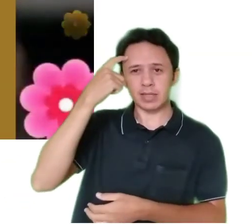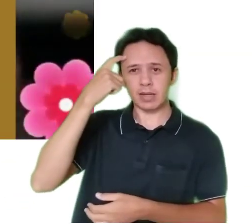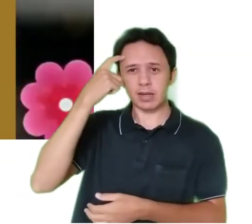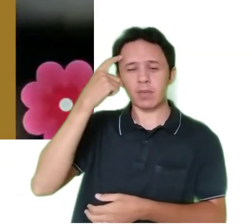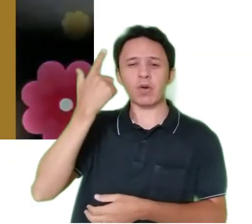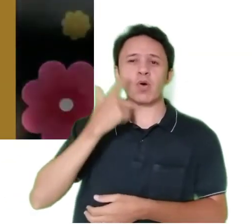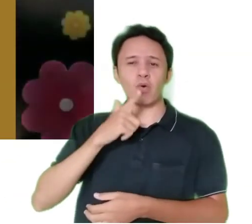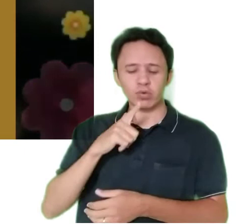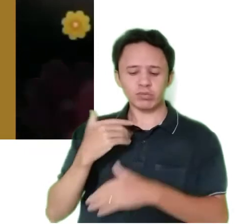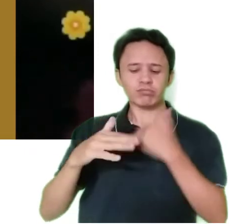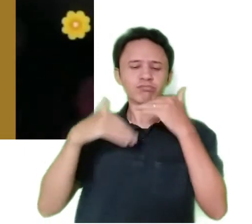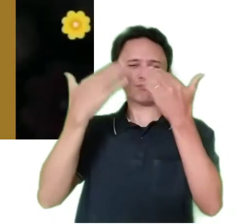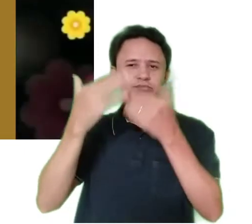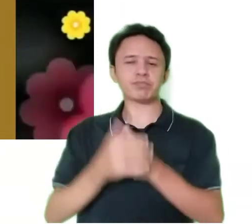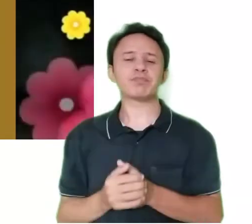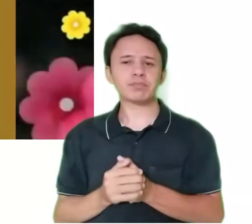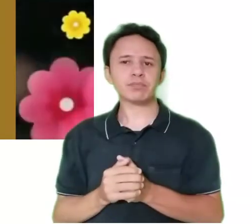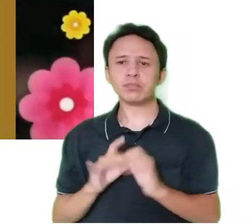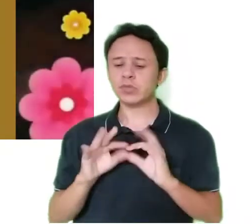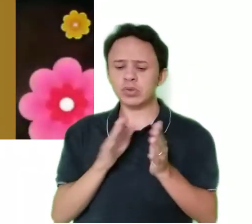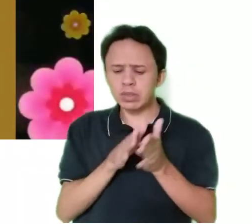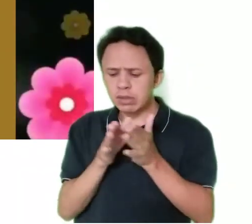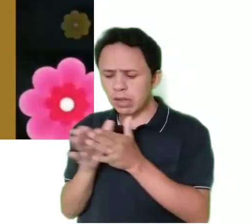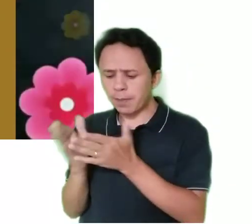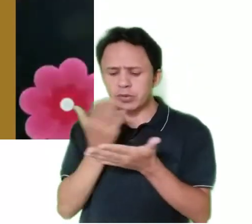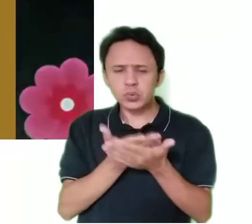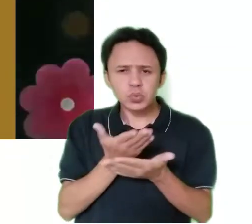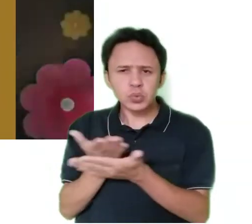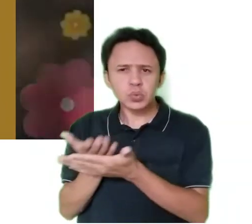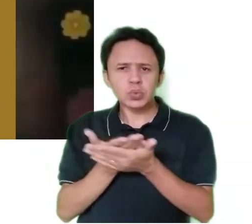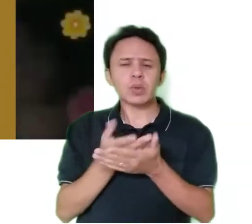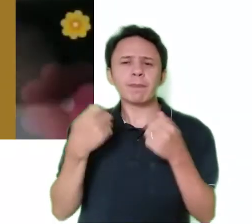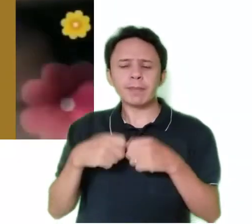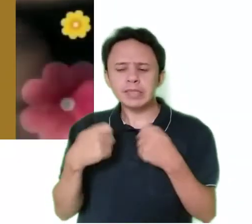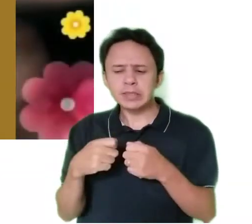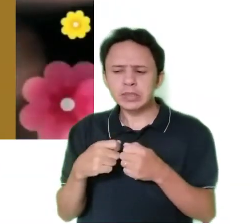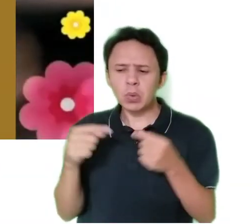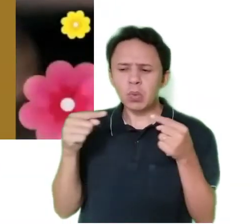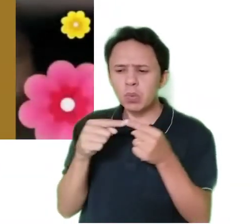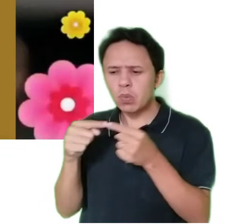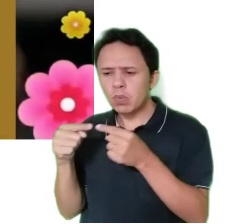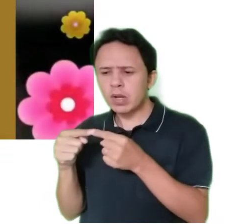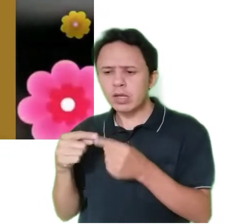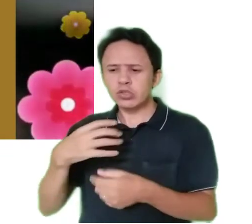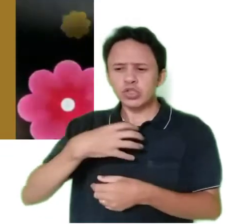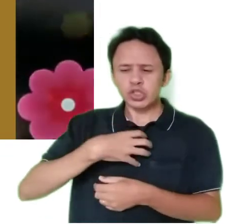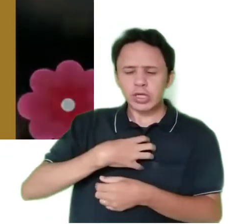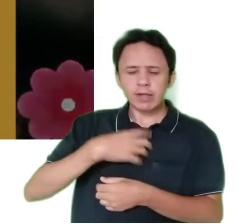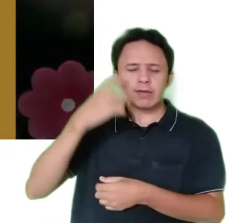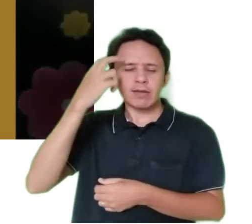ser produtivo. Todas as etapas do estudo precisam dialogar com a maneira que